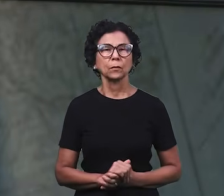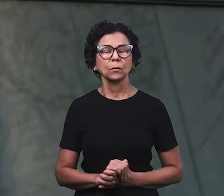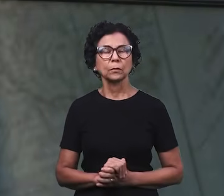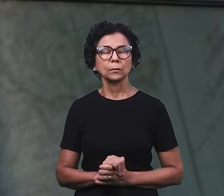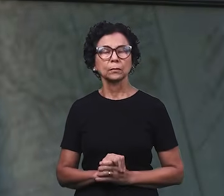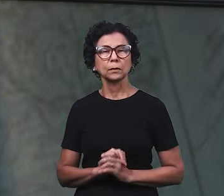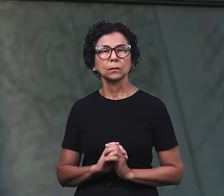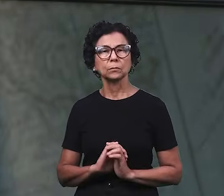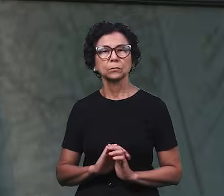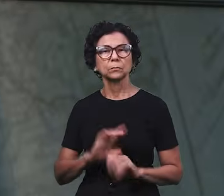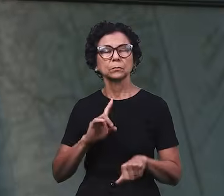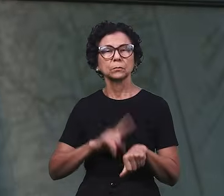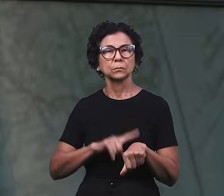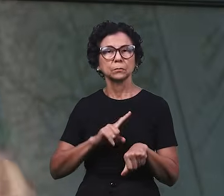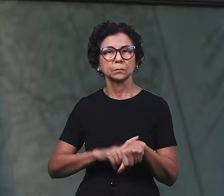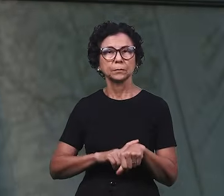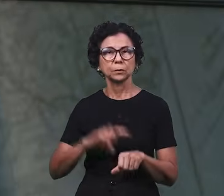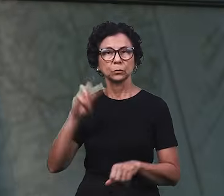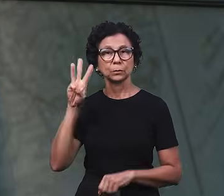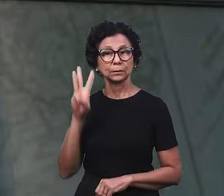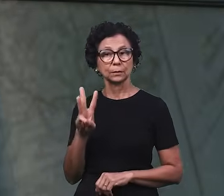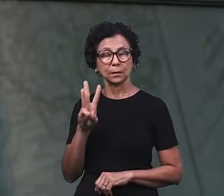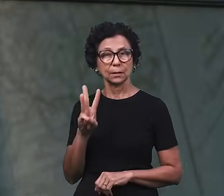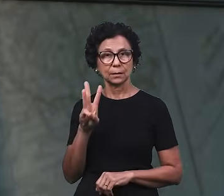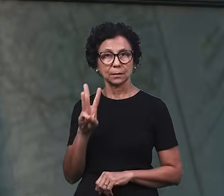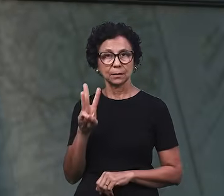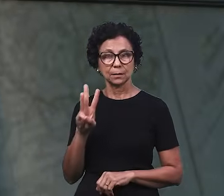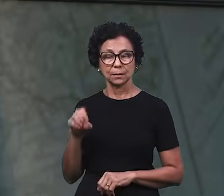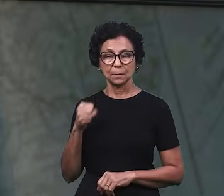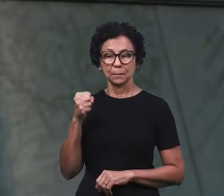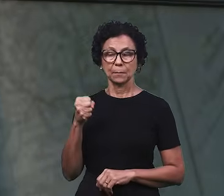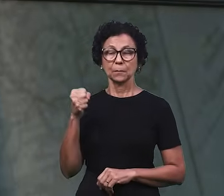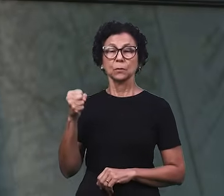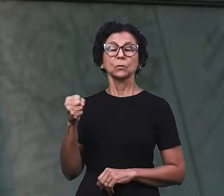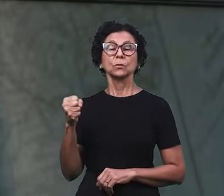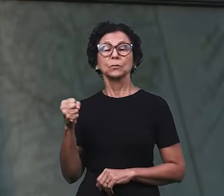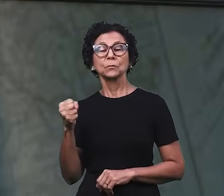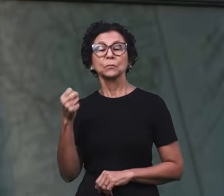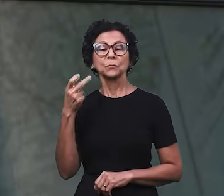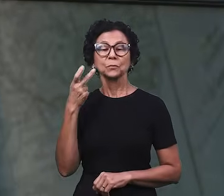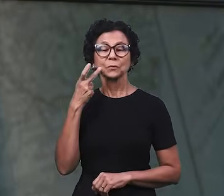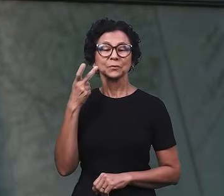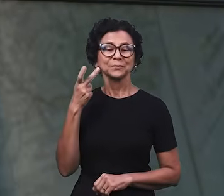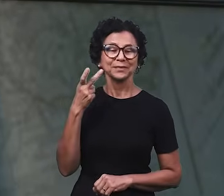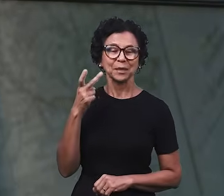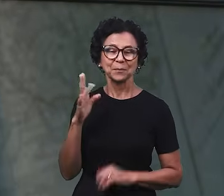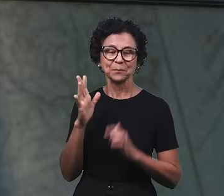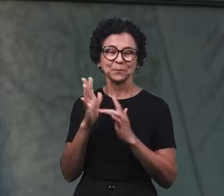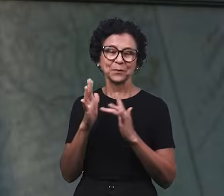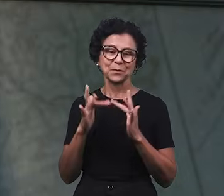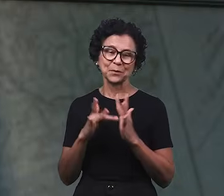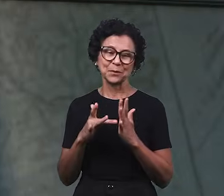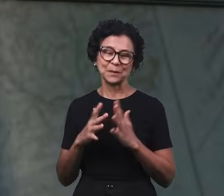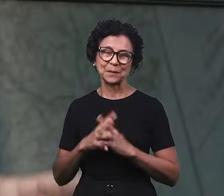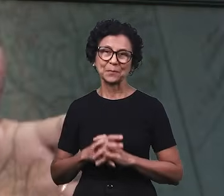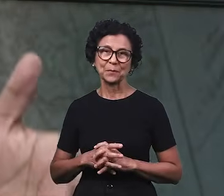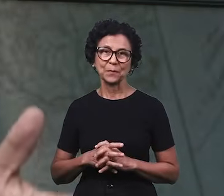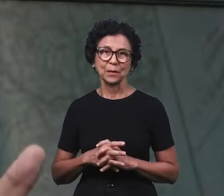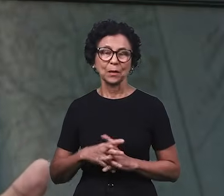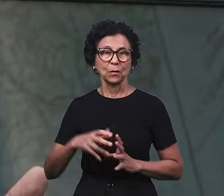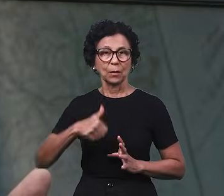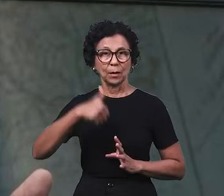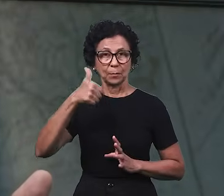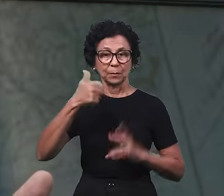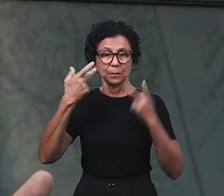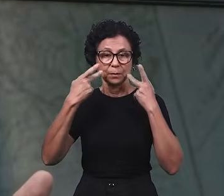momento em que os pastores vão visitar o menino que nasceu, Jesus. Essa foi a